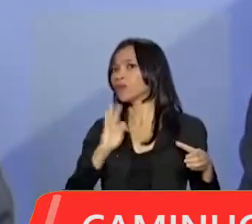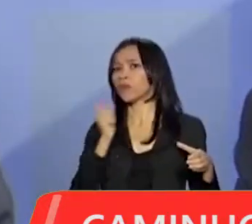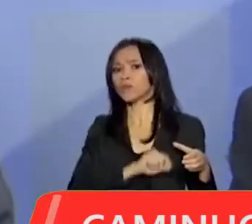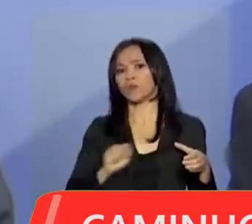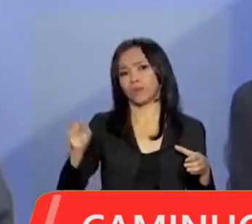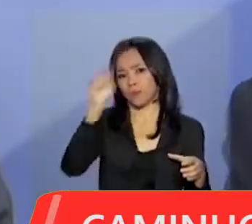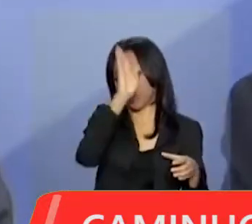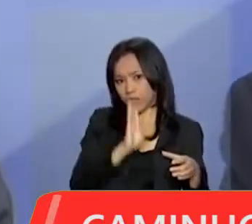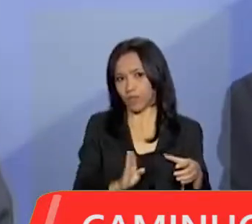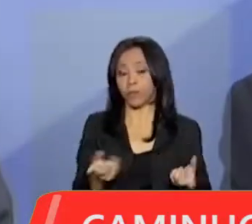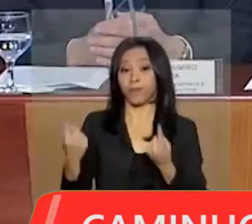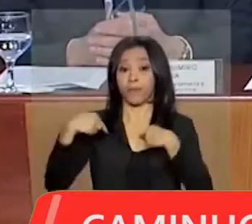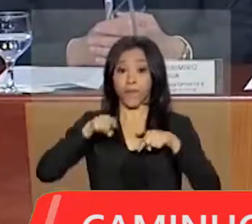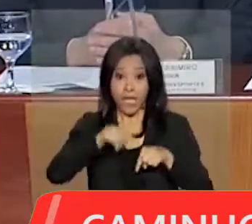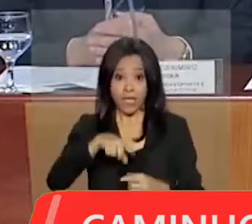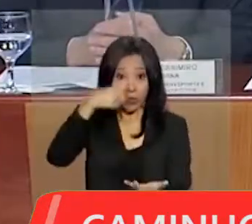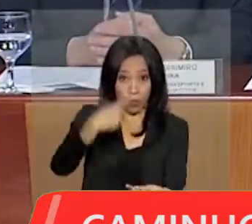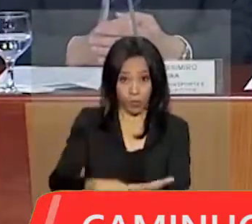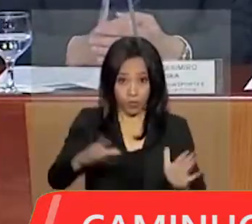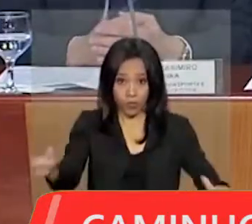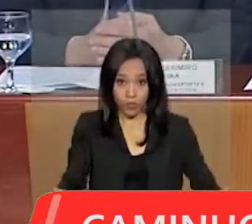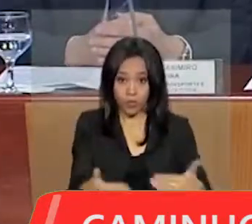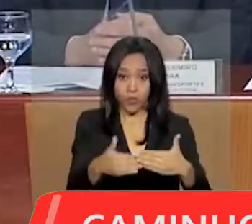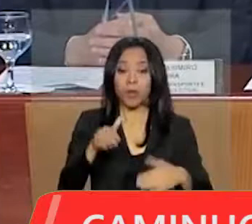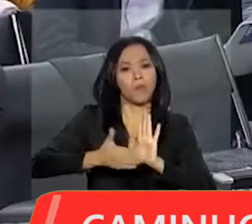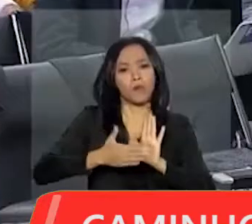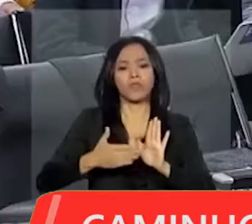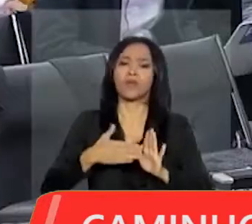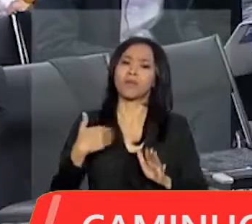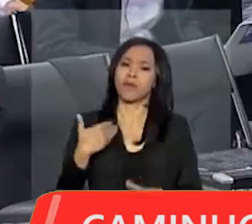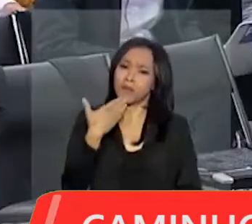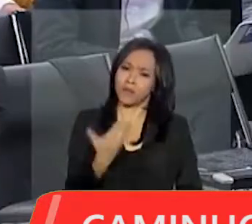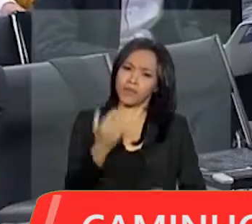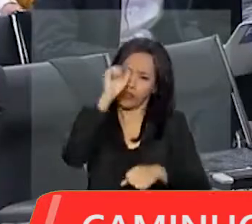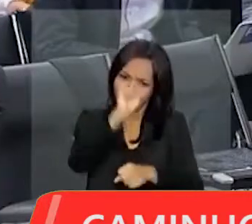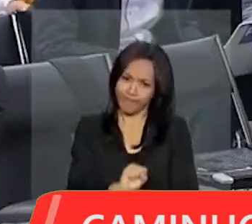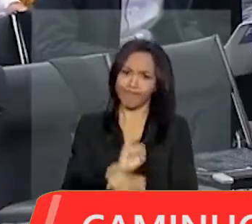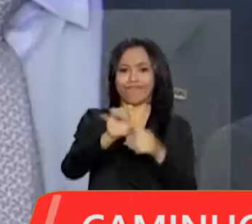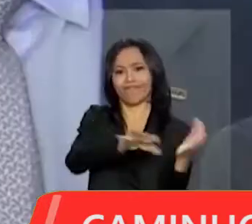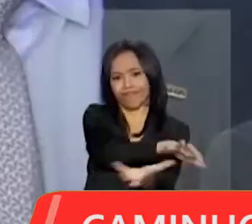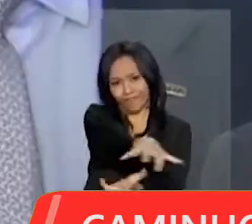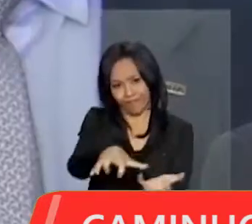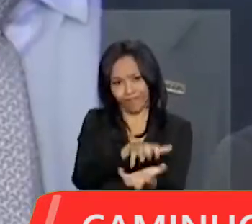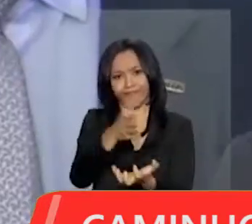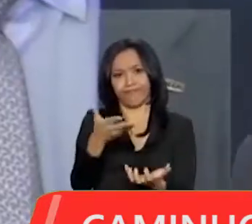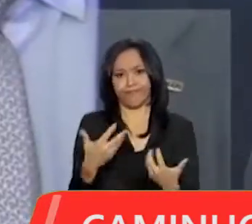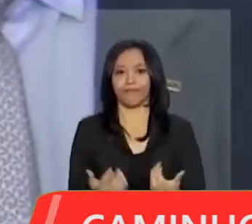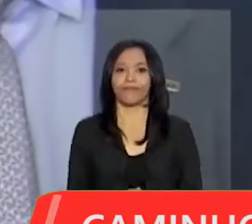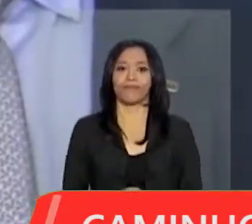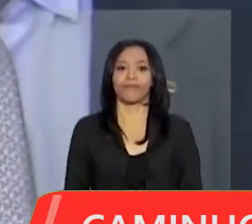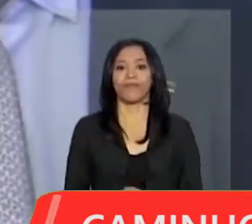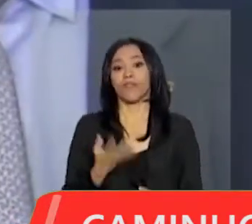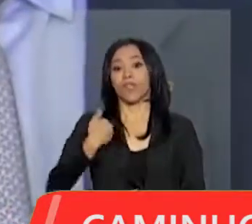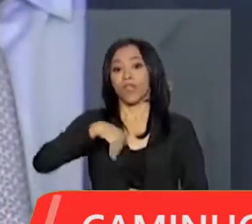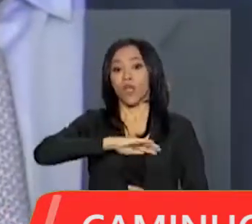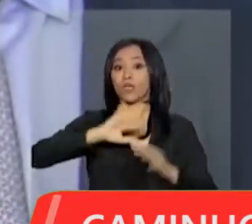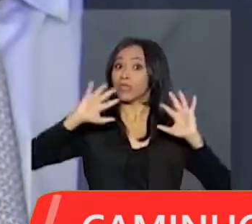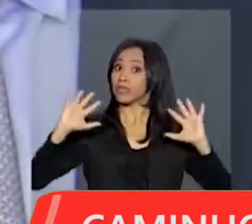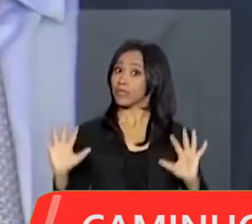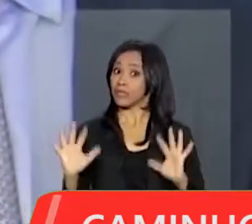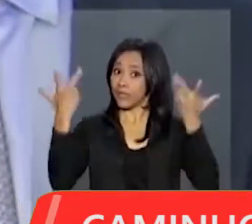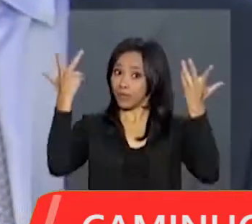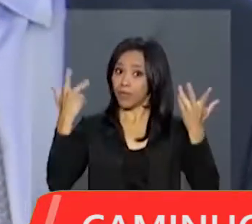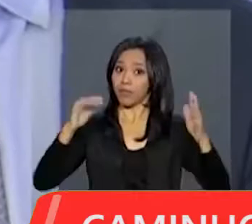categoria, informou que vai levar a proposta aos seus integrantes. A entidade também disse que o ICMS sobre o diesel precisa